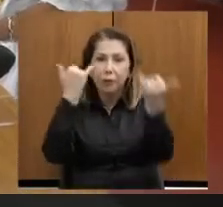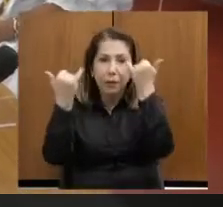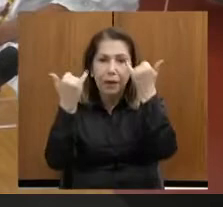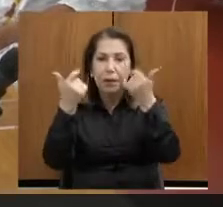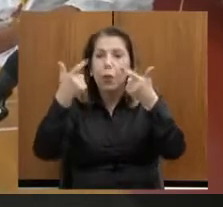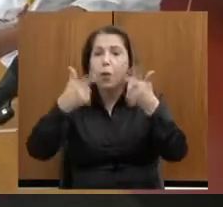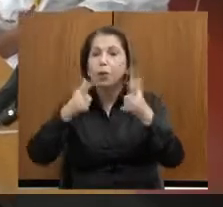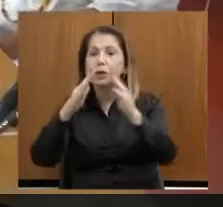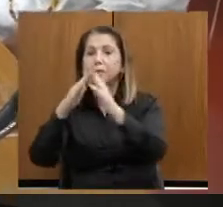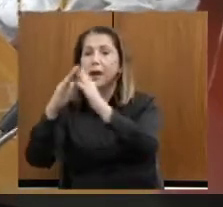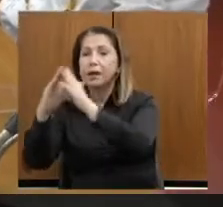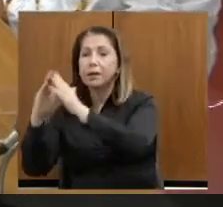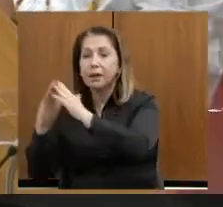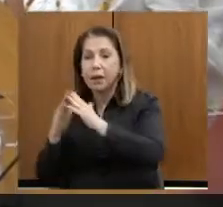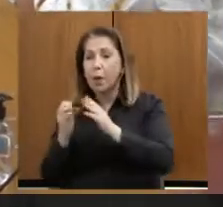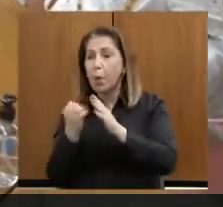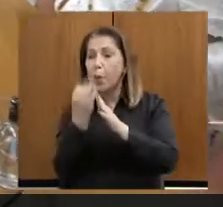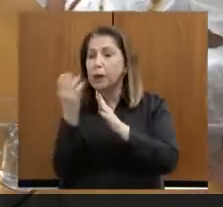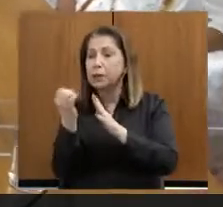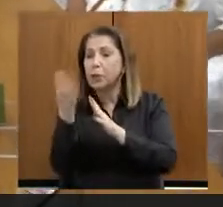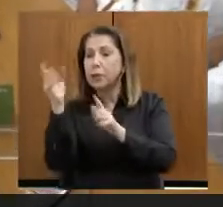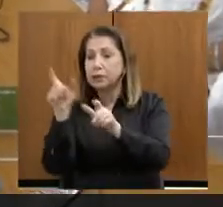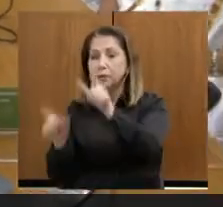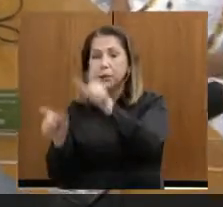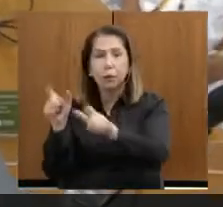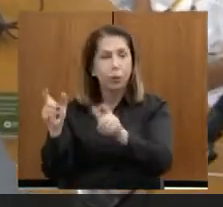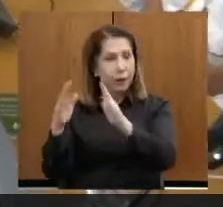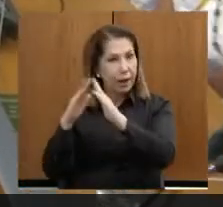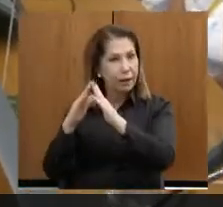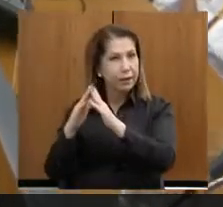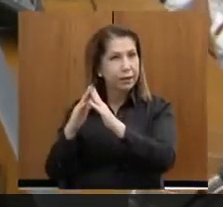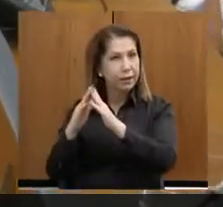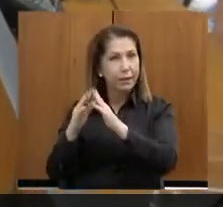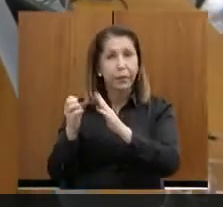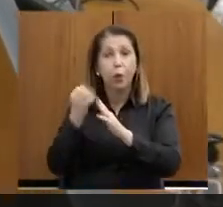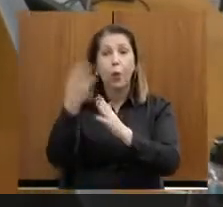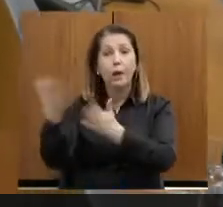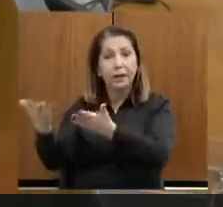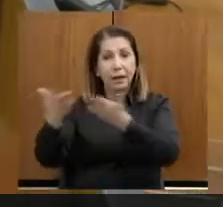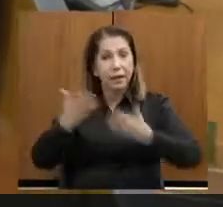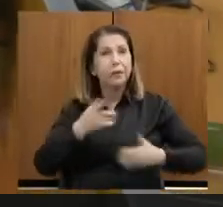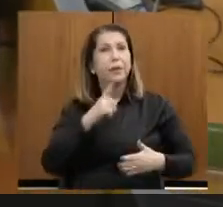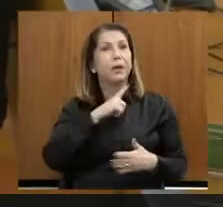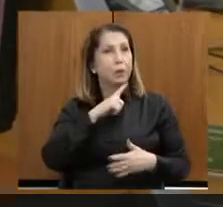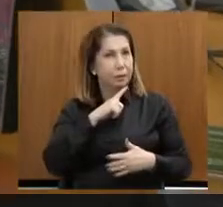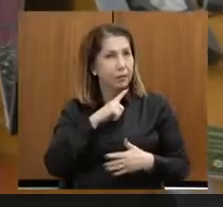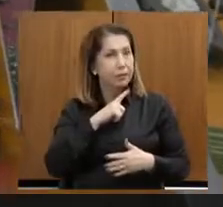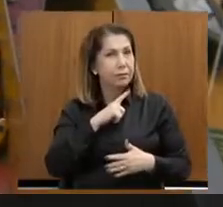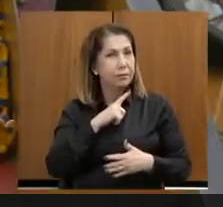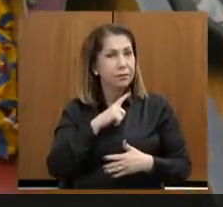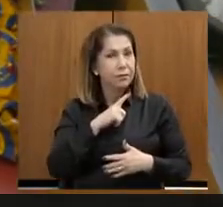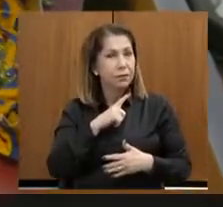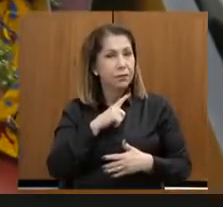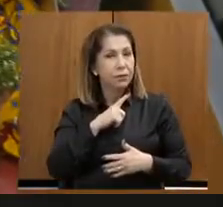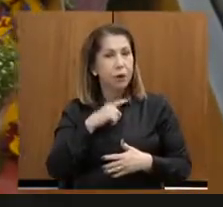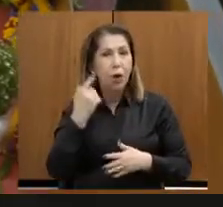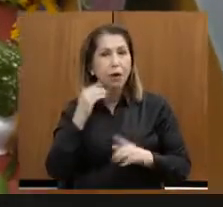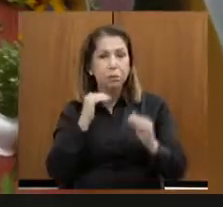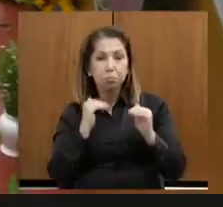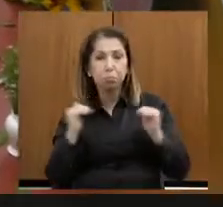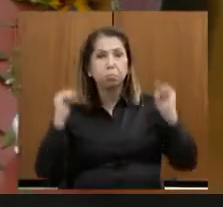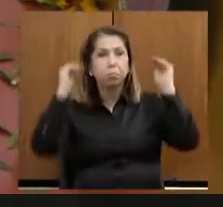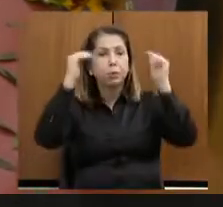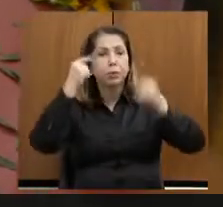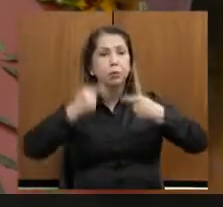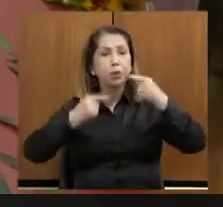está nas casas quantas pessoas estão nessas casas Quantos são atendidos a gente não avança em política pública